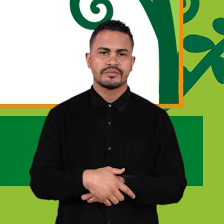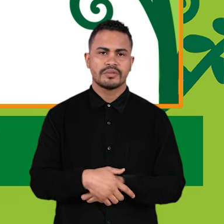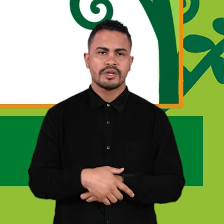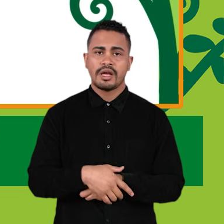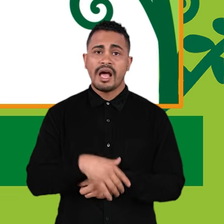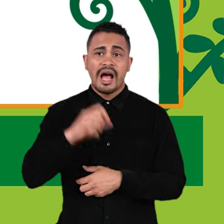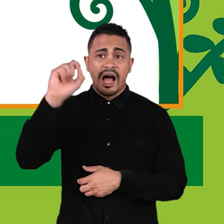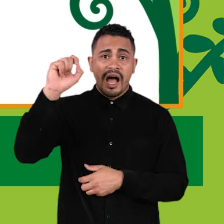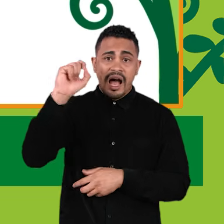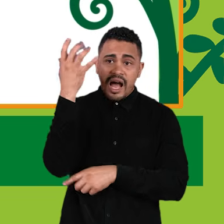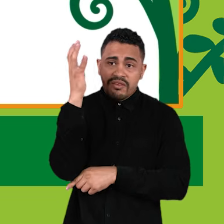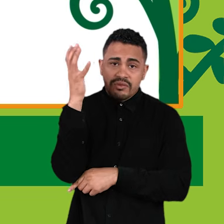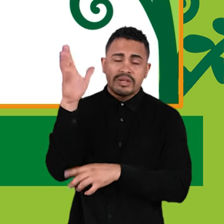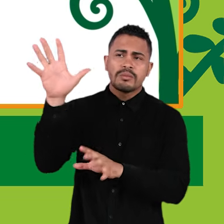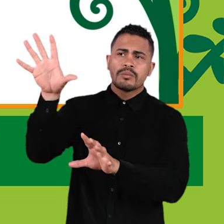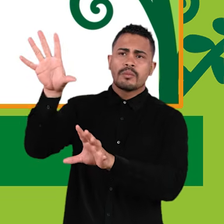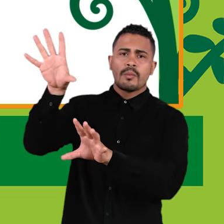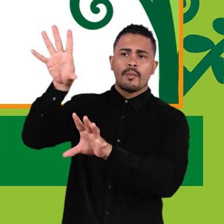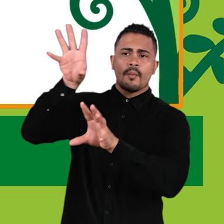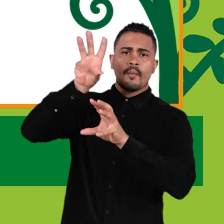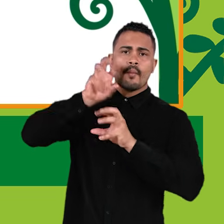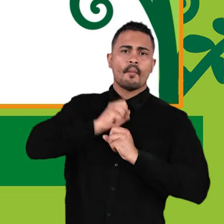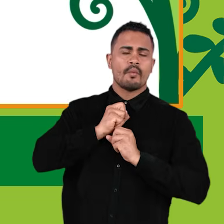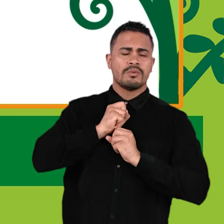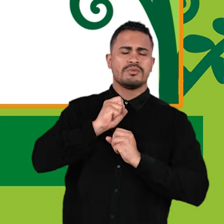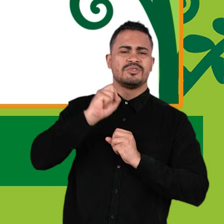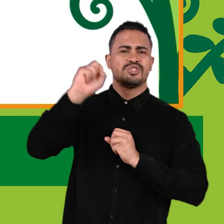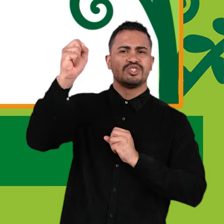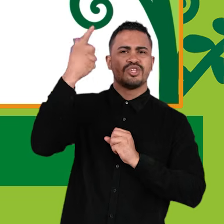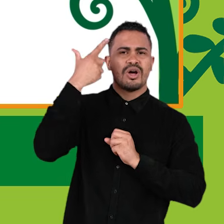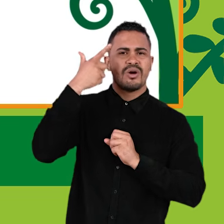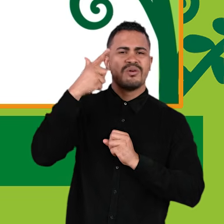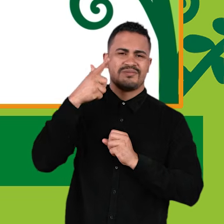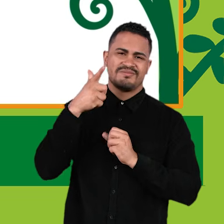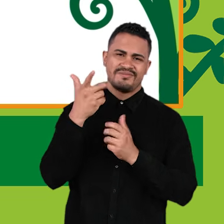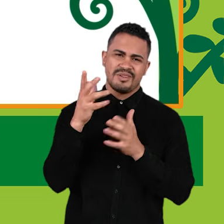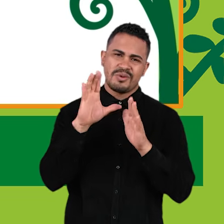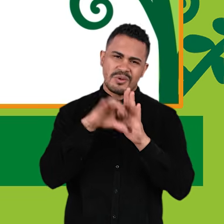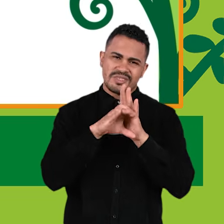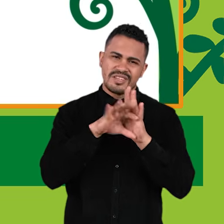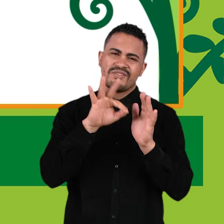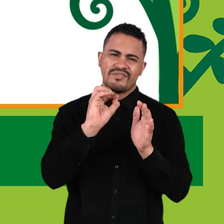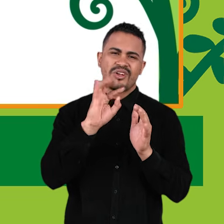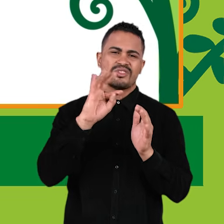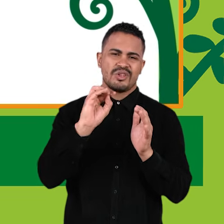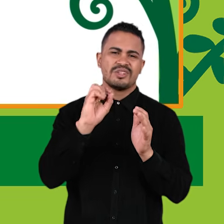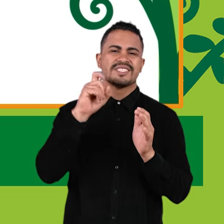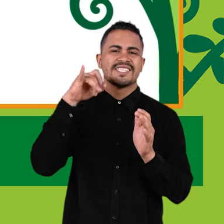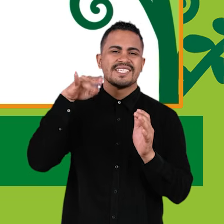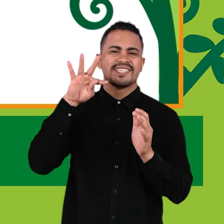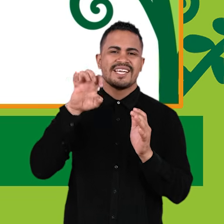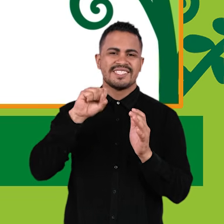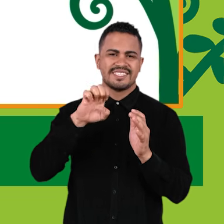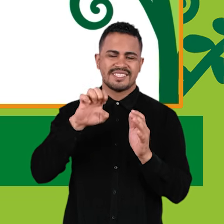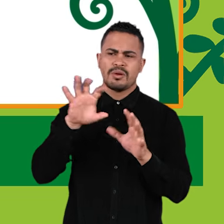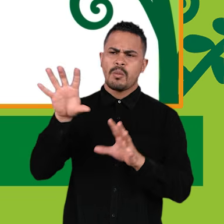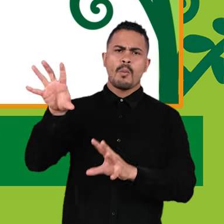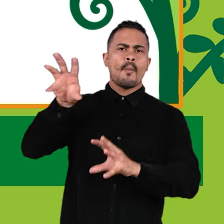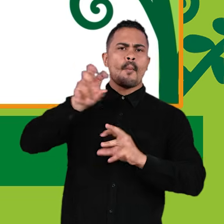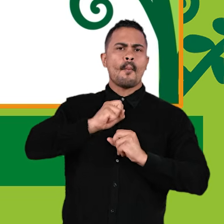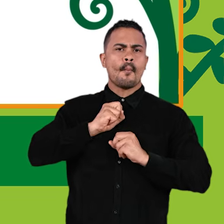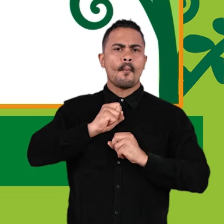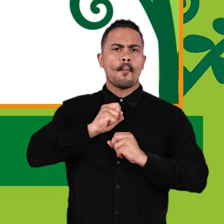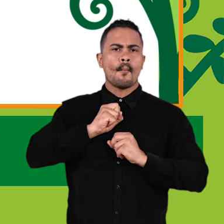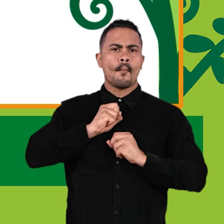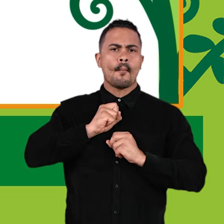vão receber aquela energia luminosa e pelo próprio conceito de fotossíntese, elas vão exatamente absorver a energia luminosa do sol para